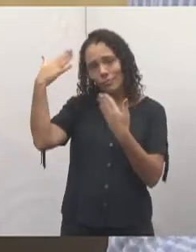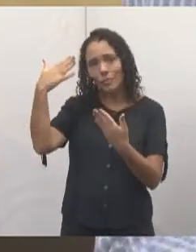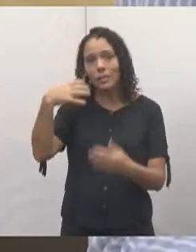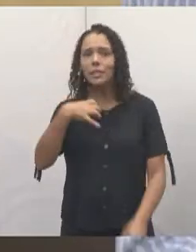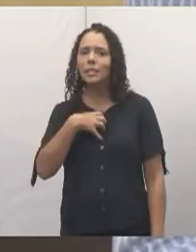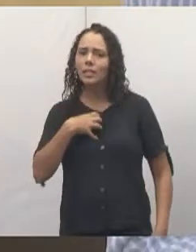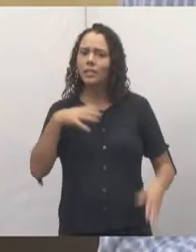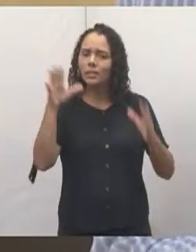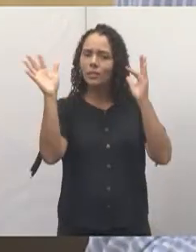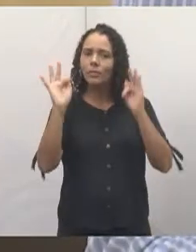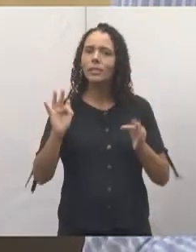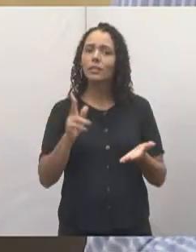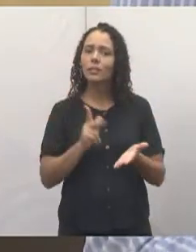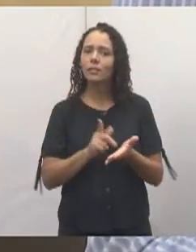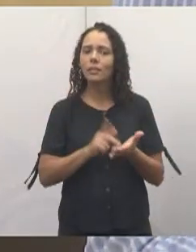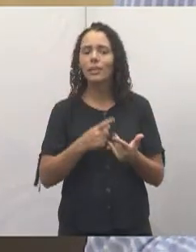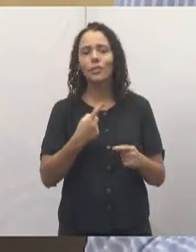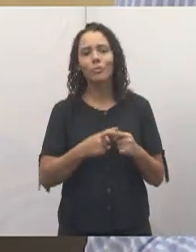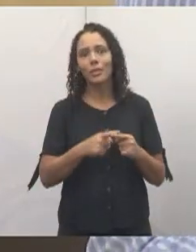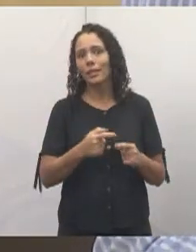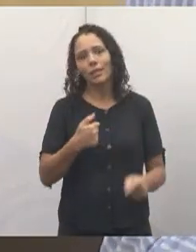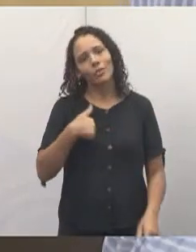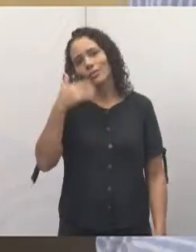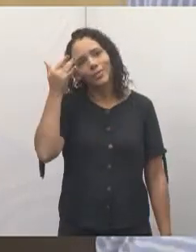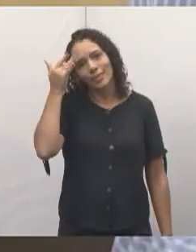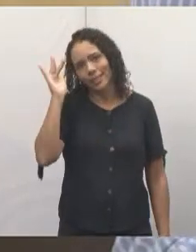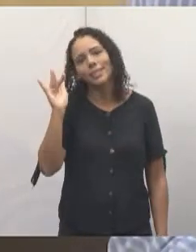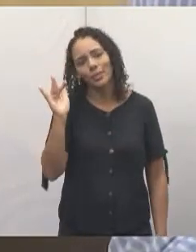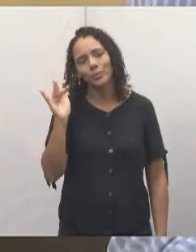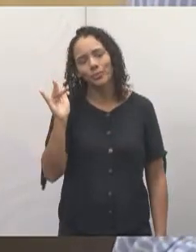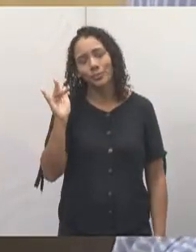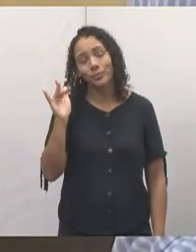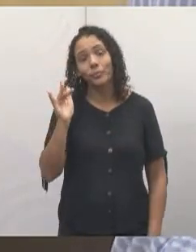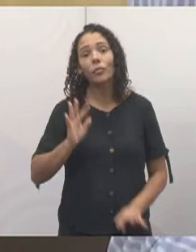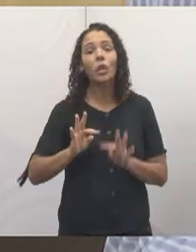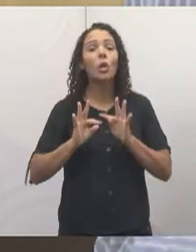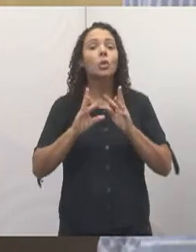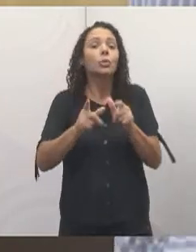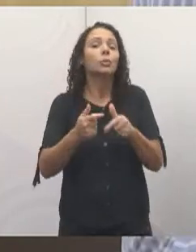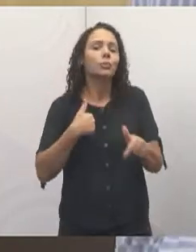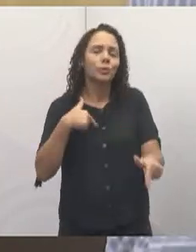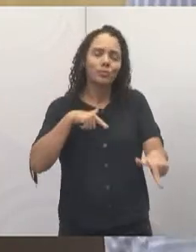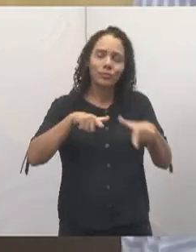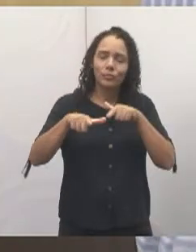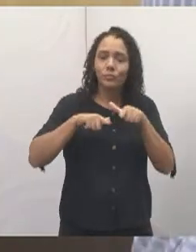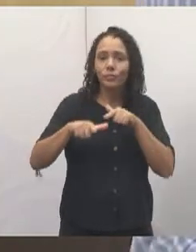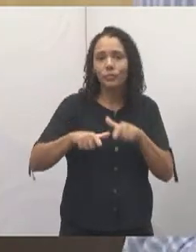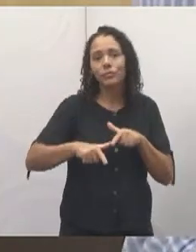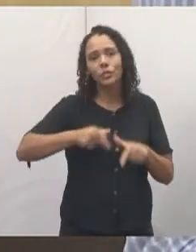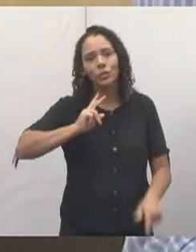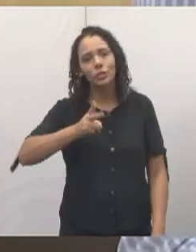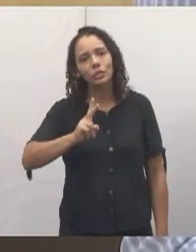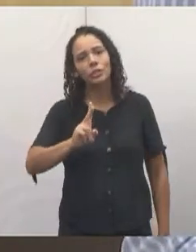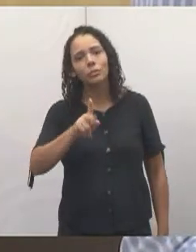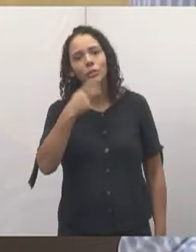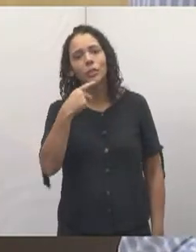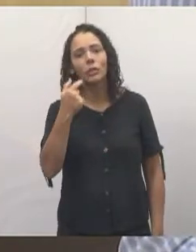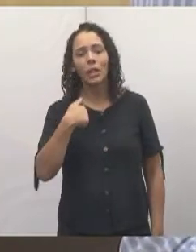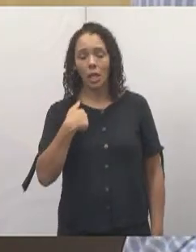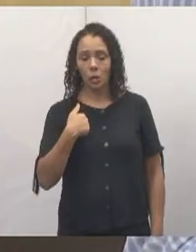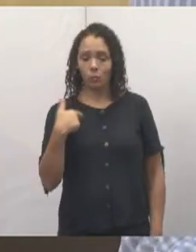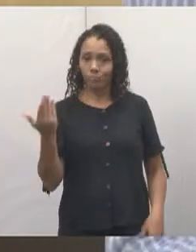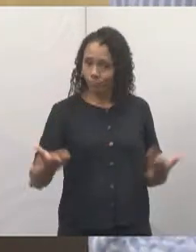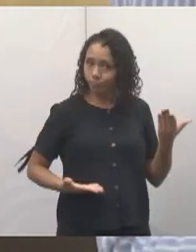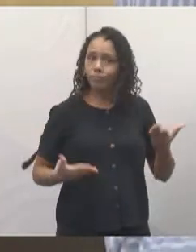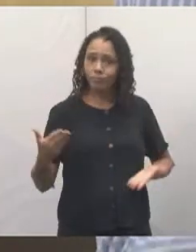mesmo, porque foi algo que eu não estava esperando, né? Tudo que eu faço, eu sempre falo que eu estou para servir.